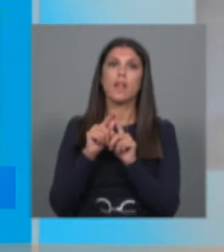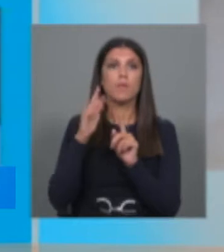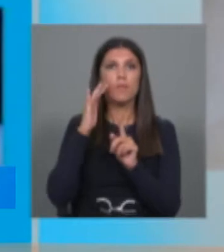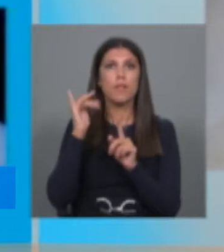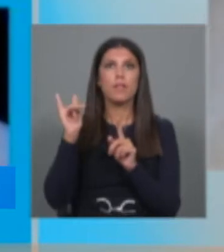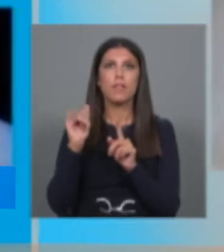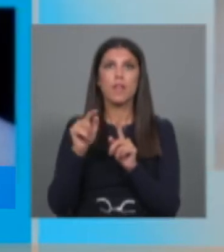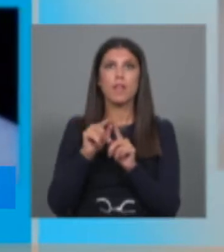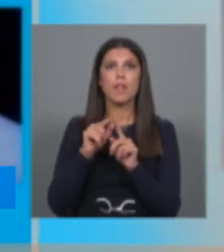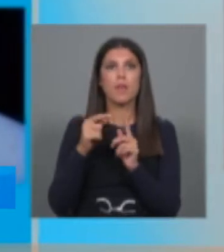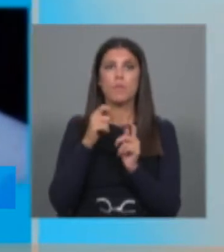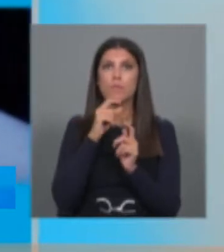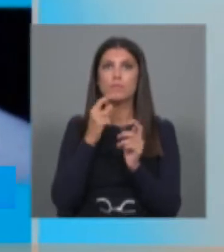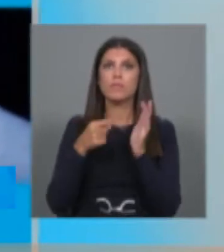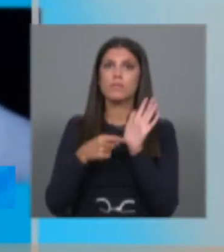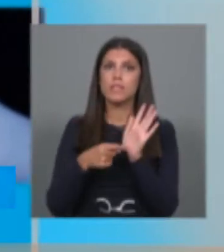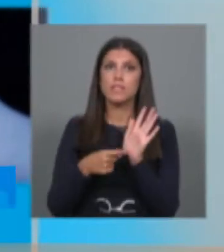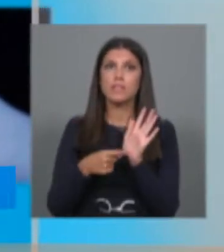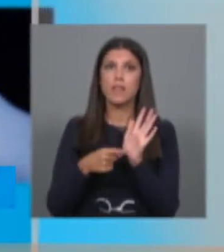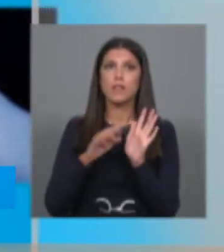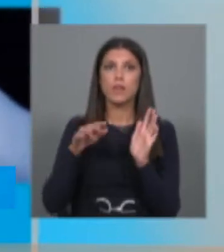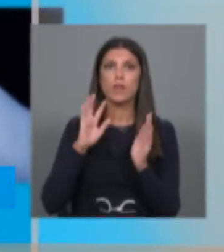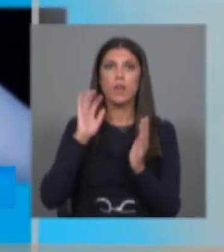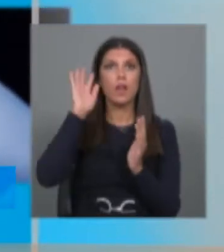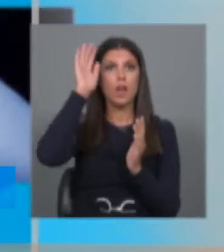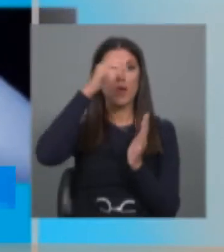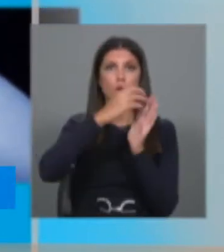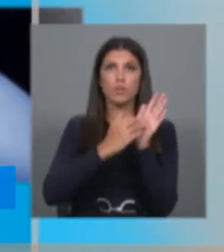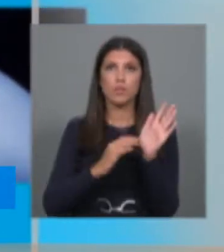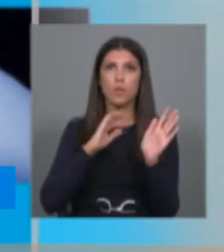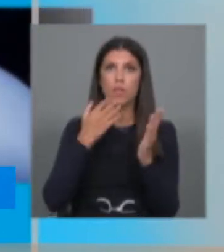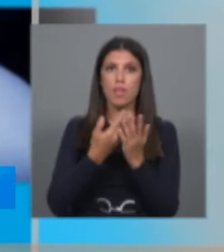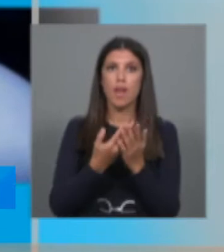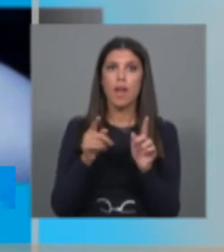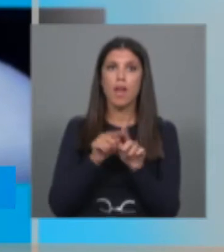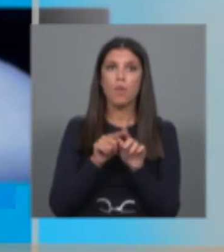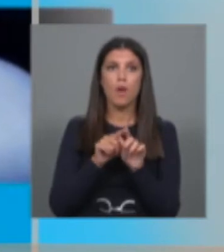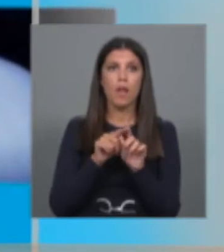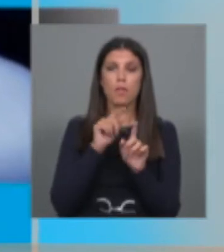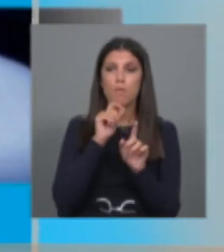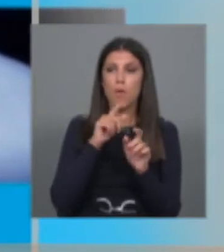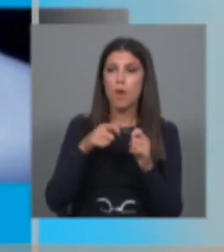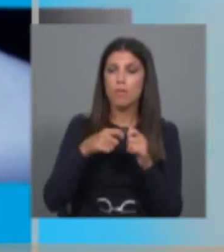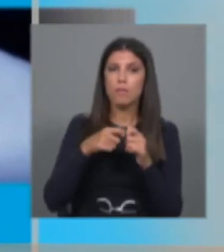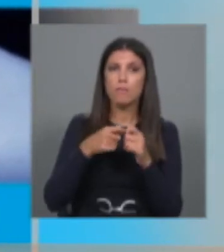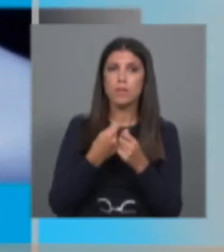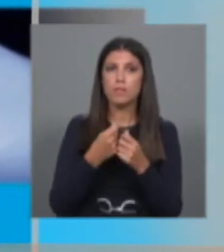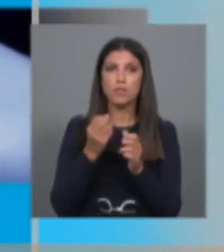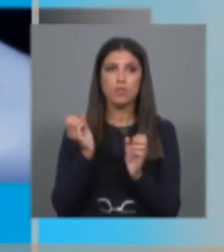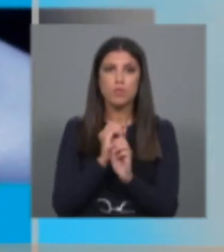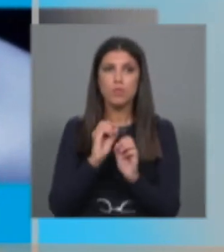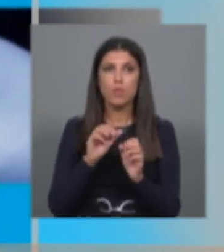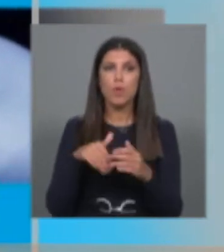que a Constituição dá, que é, mesmo quando nenhum partido entende que deve propor um referendo sobre